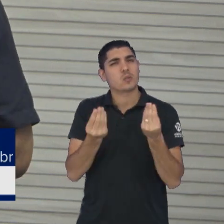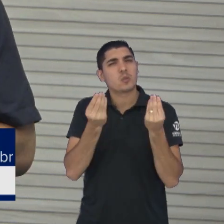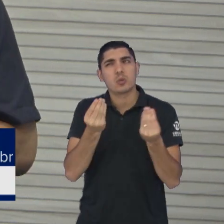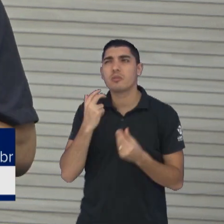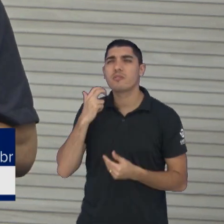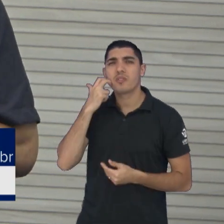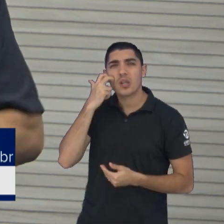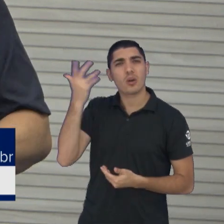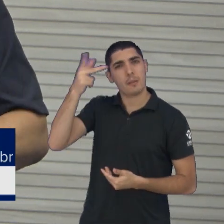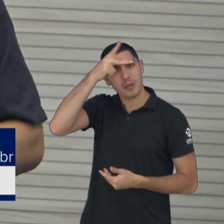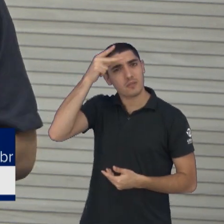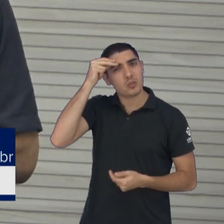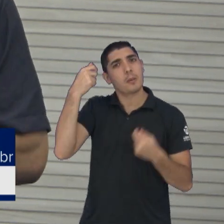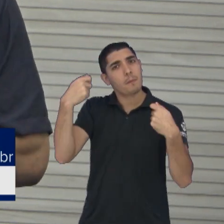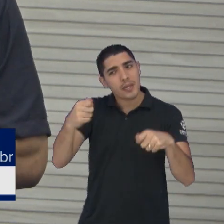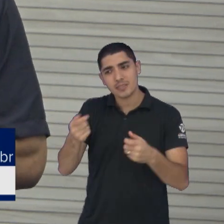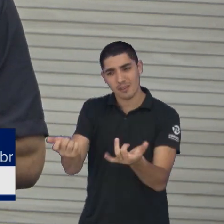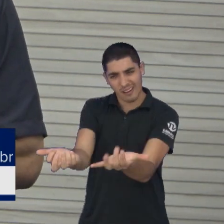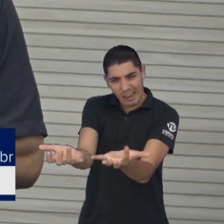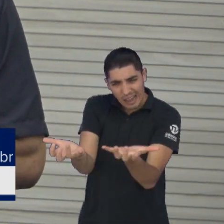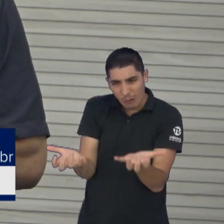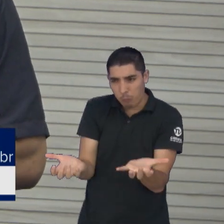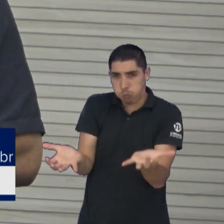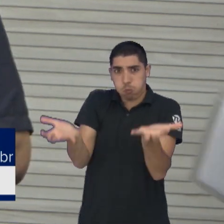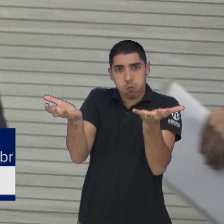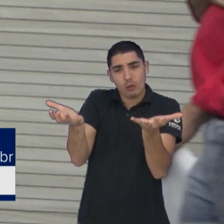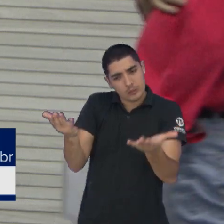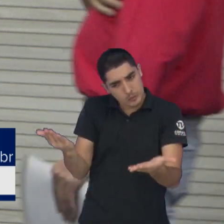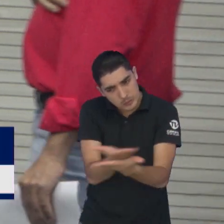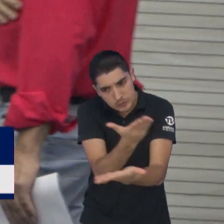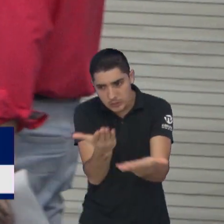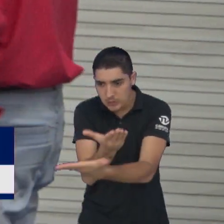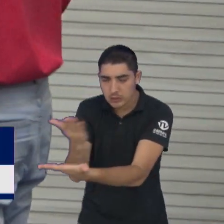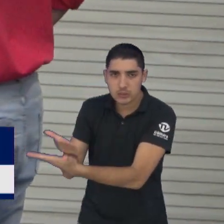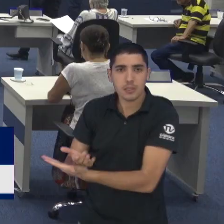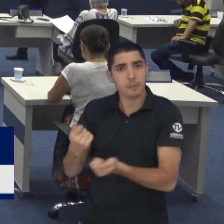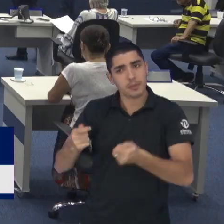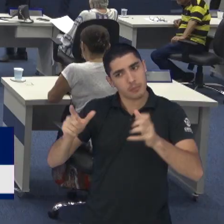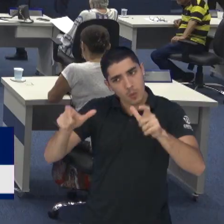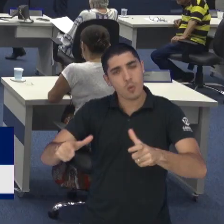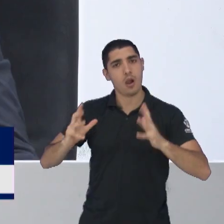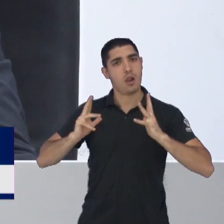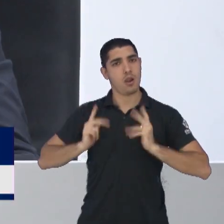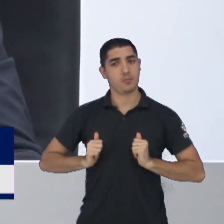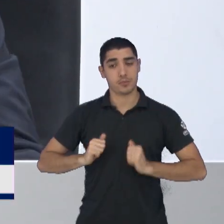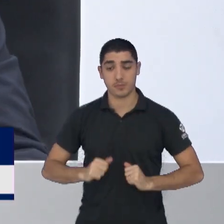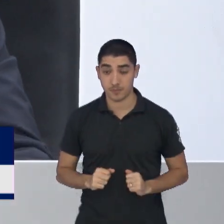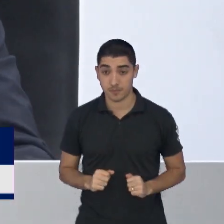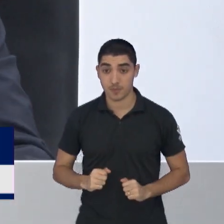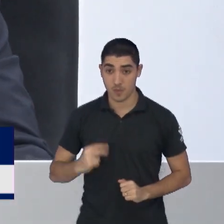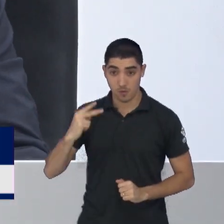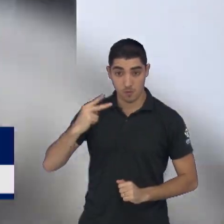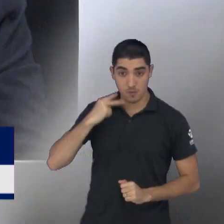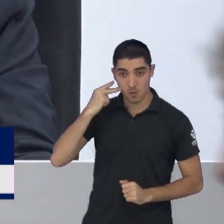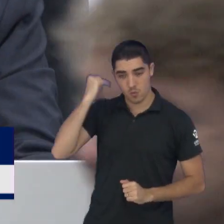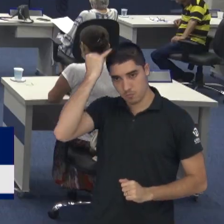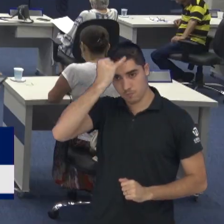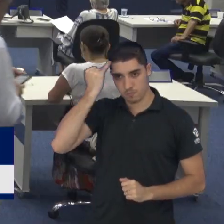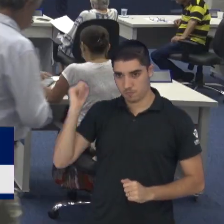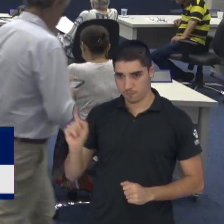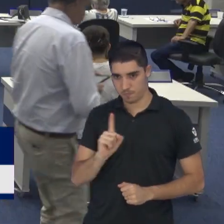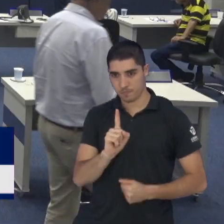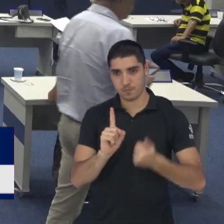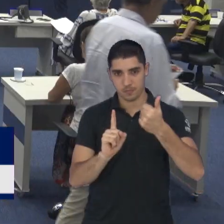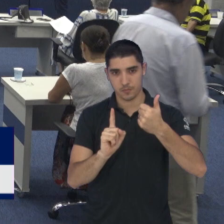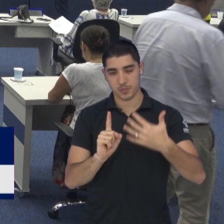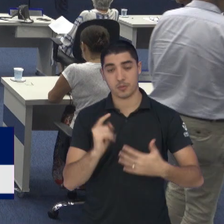parte dela, que é manter o mínimo uma viela limpa. Questão de ordem do vereador José Luiz Nunes.